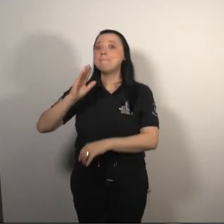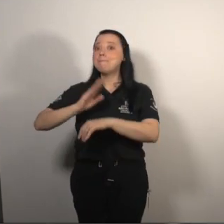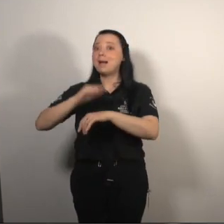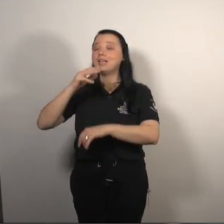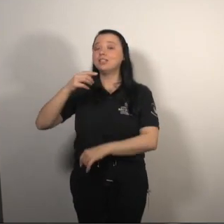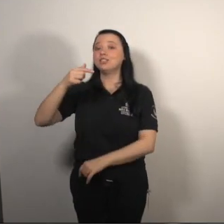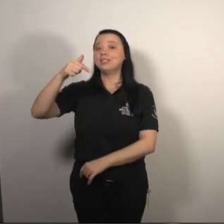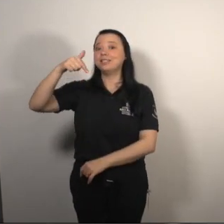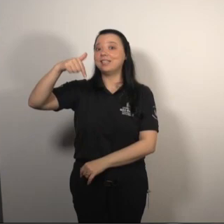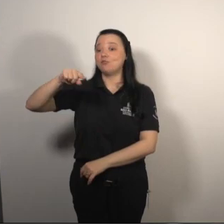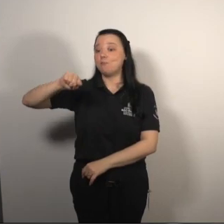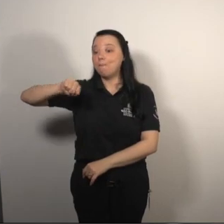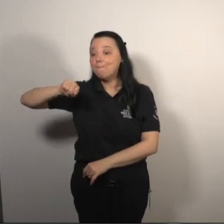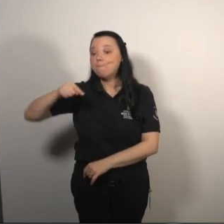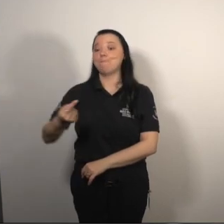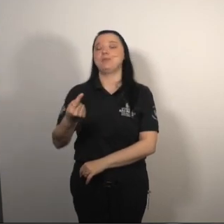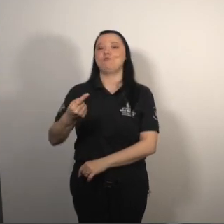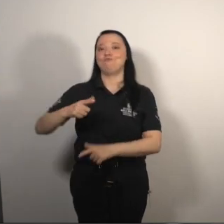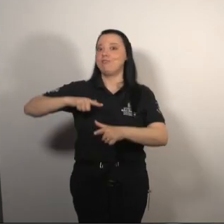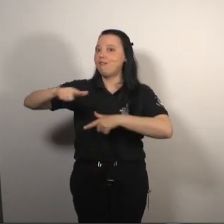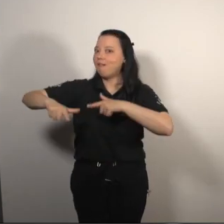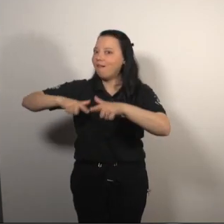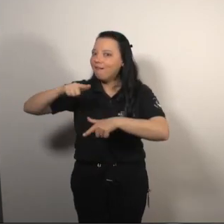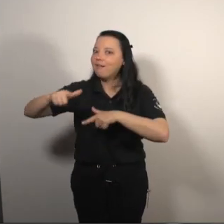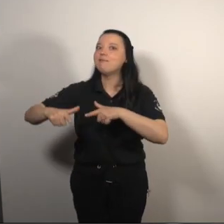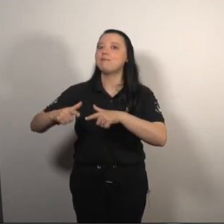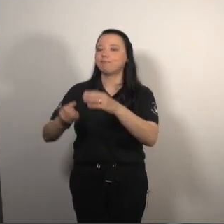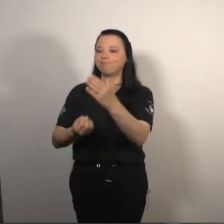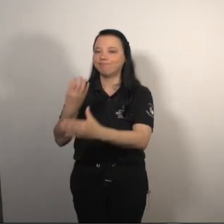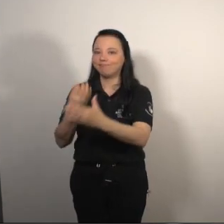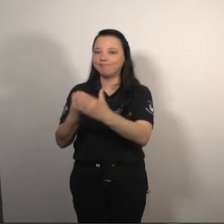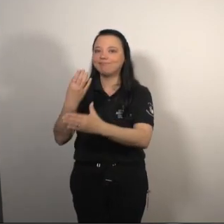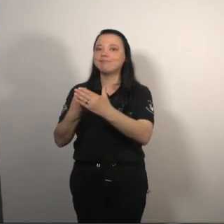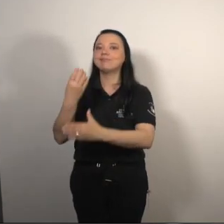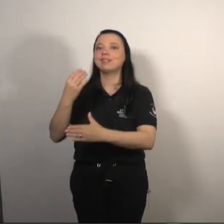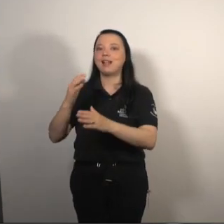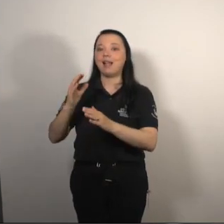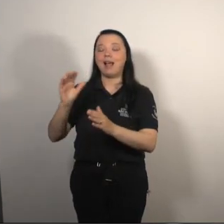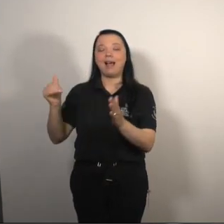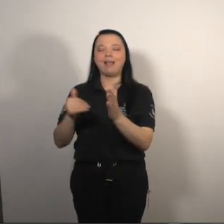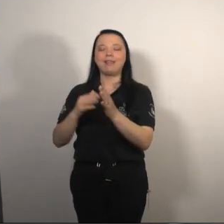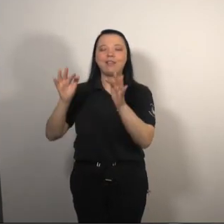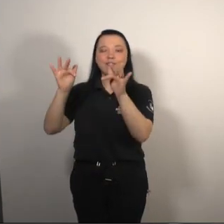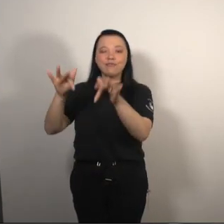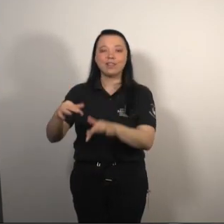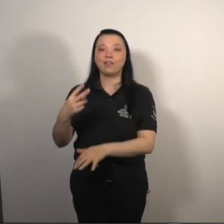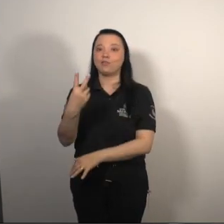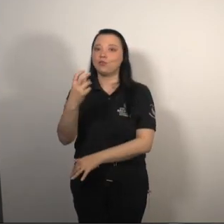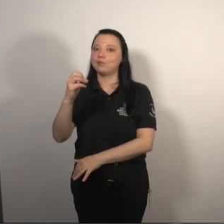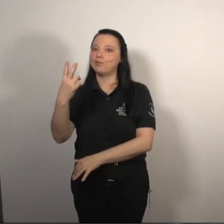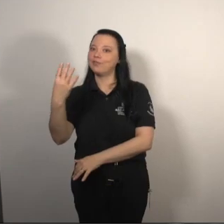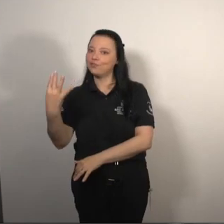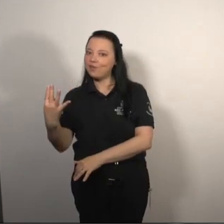7.250 empregos gerados diretamente até o final desse programa em 2024. Mais de